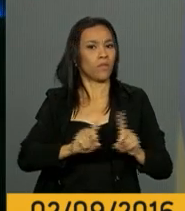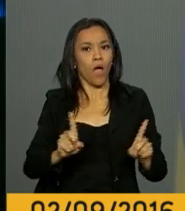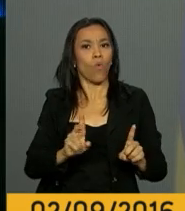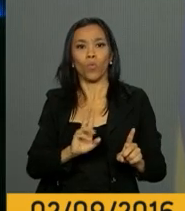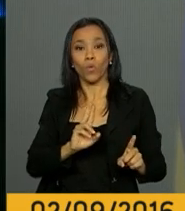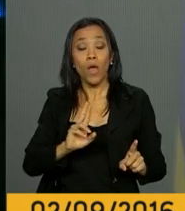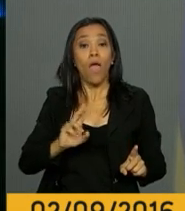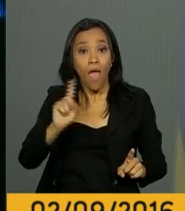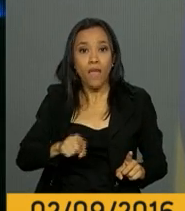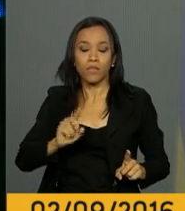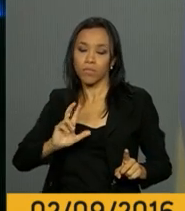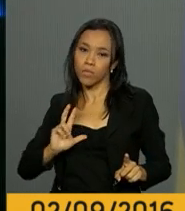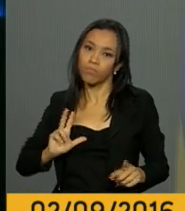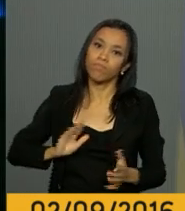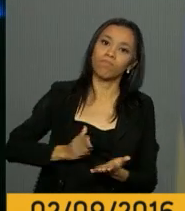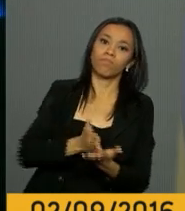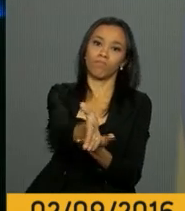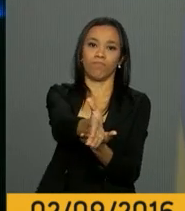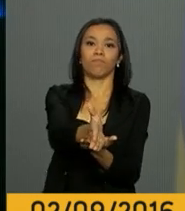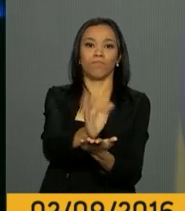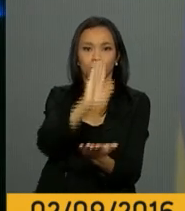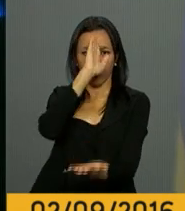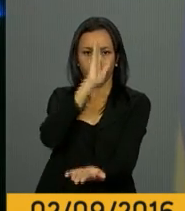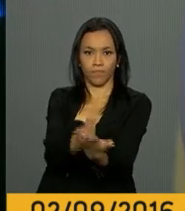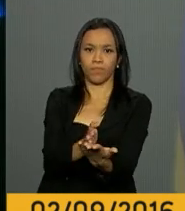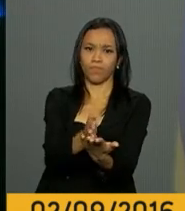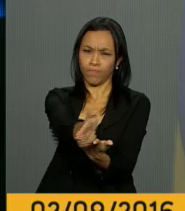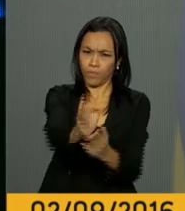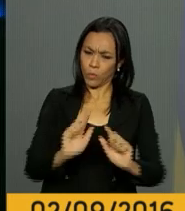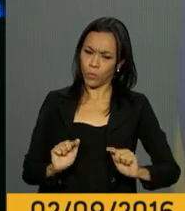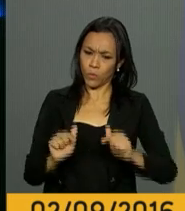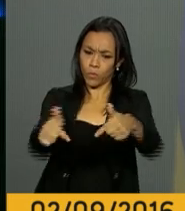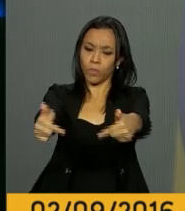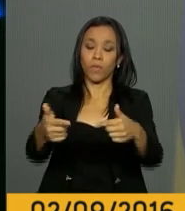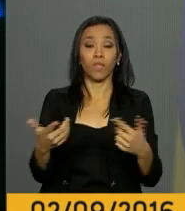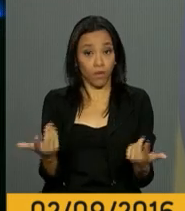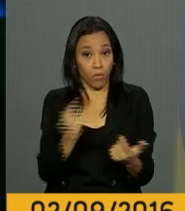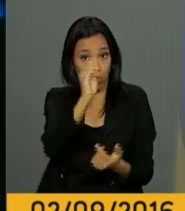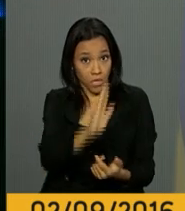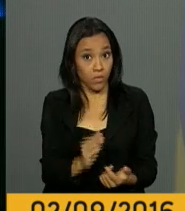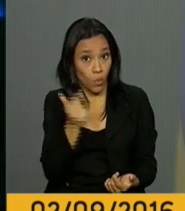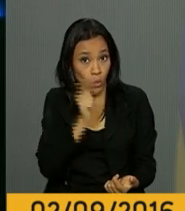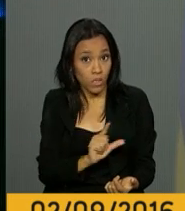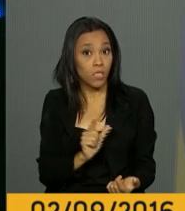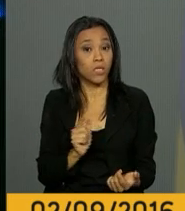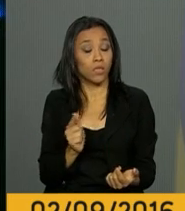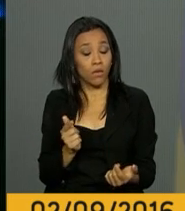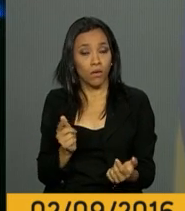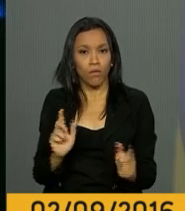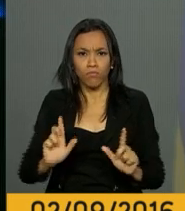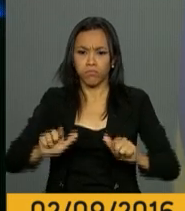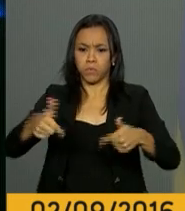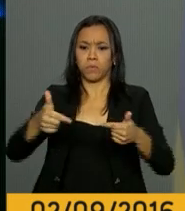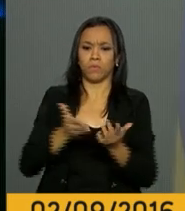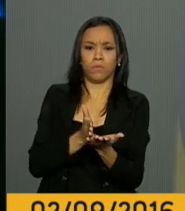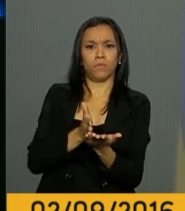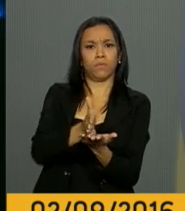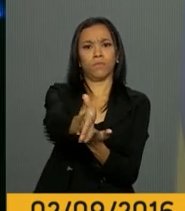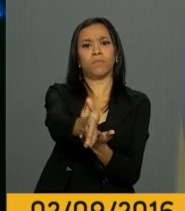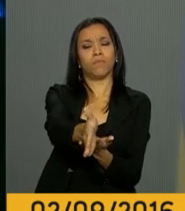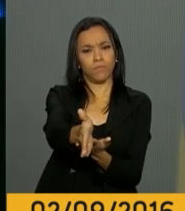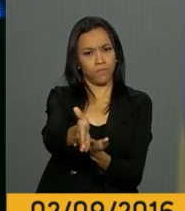quero dizer que o Brasil, nesses últimos tempos, levantou-se e superou toda e qualquer crise que se